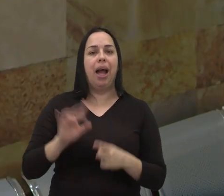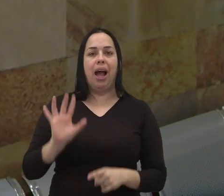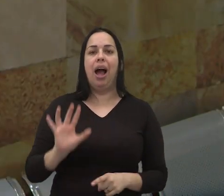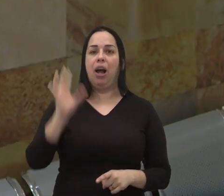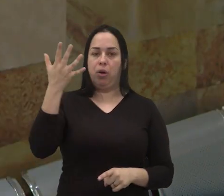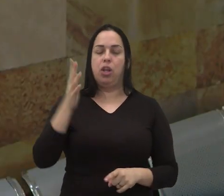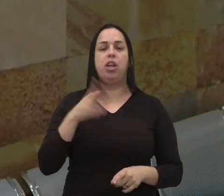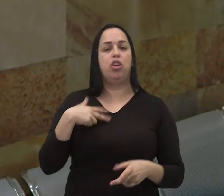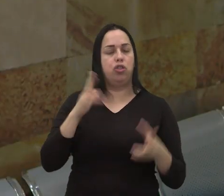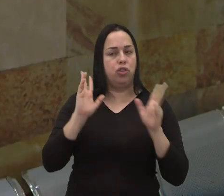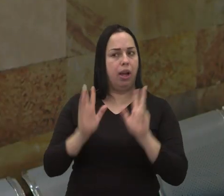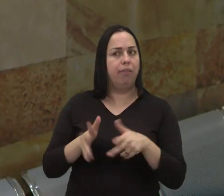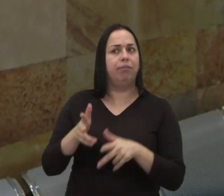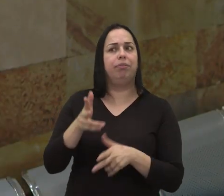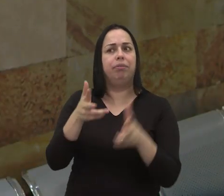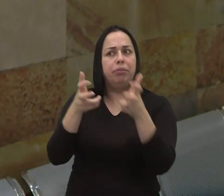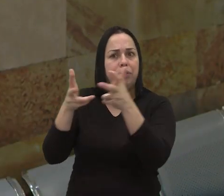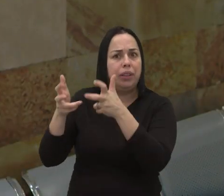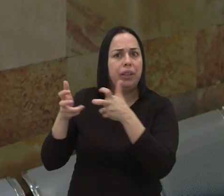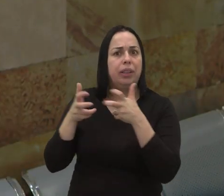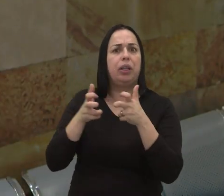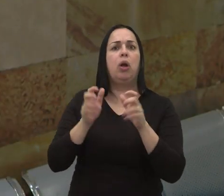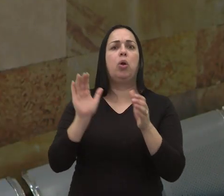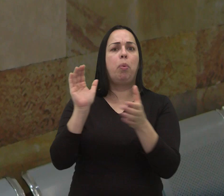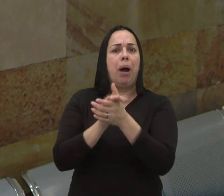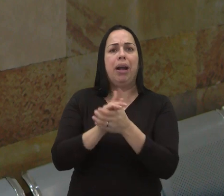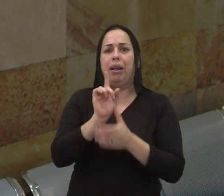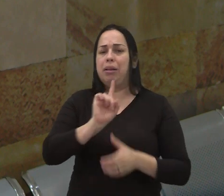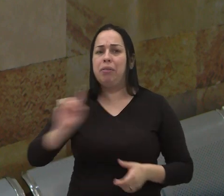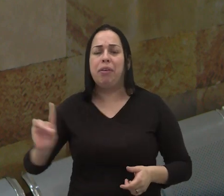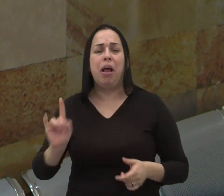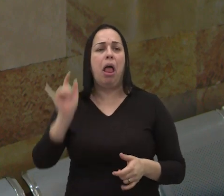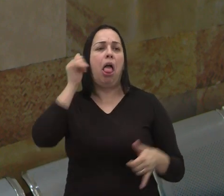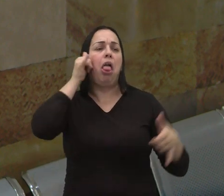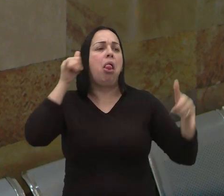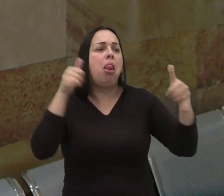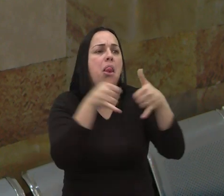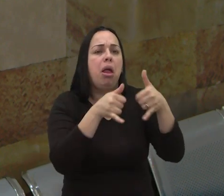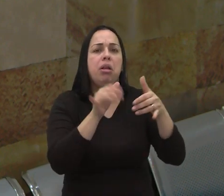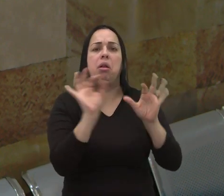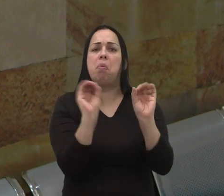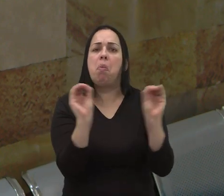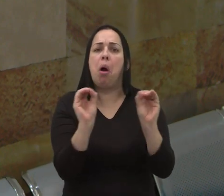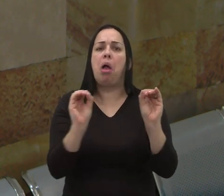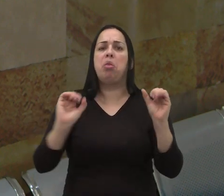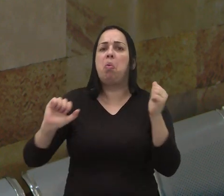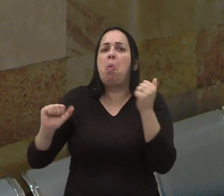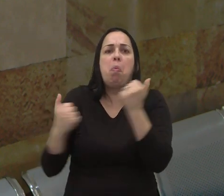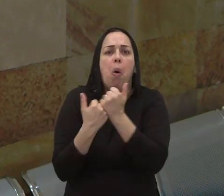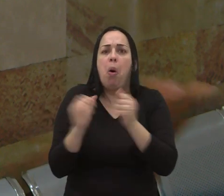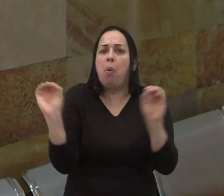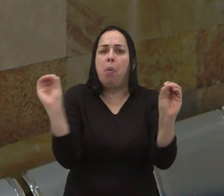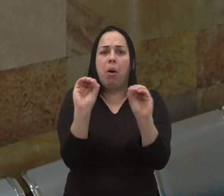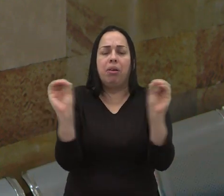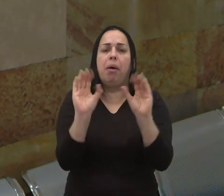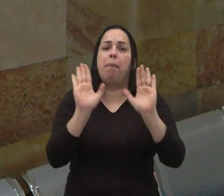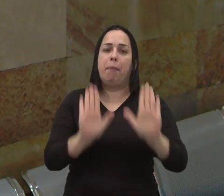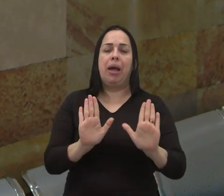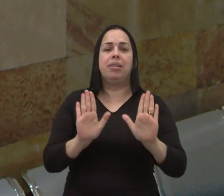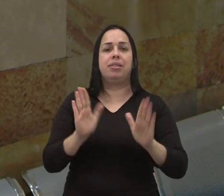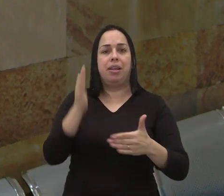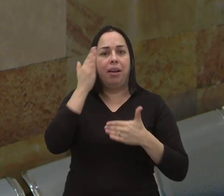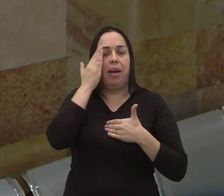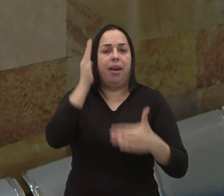Porque geralmente quando acontece, tem casos que eu conheço, que o marido vai embora, que a família não liga, a pessoa não tem uma ajuda,